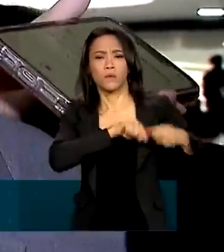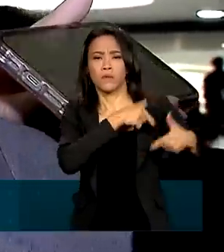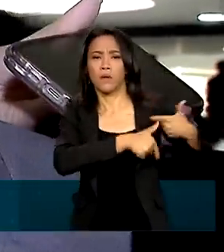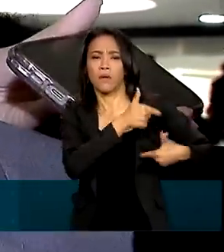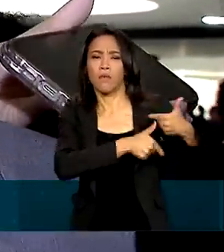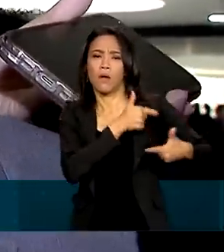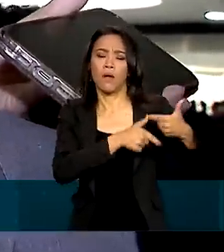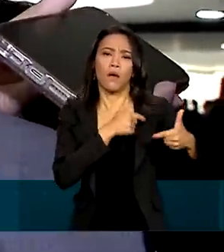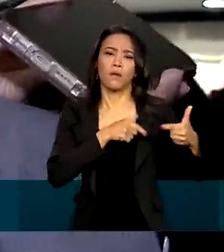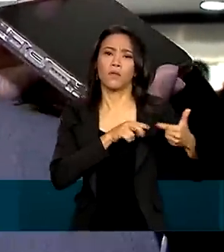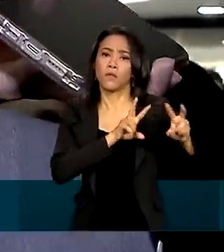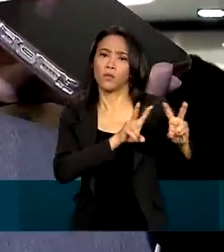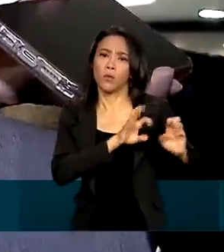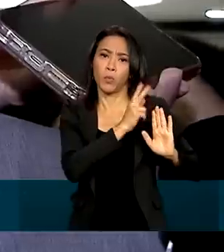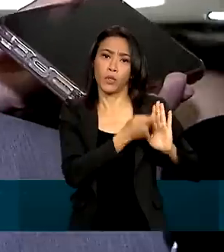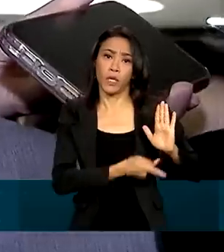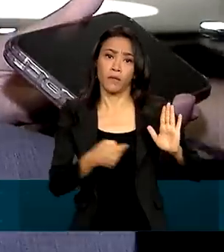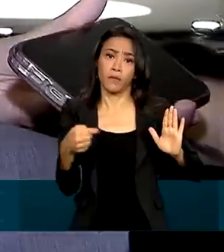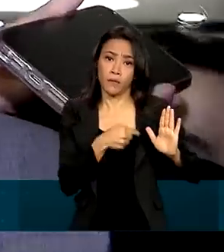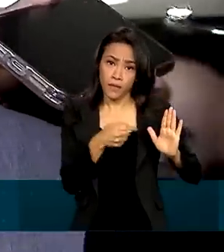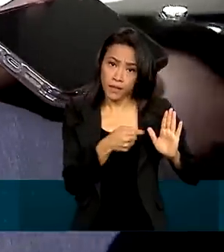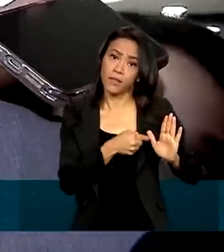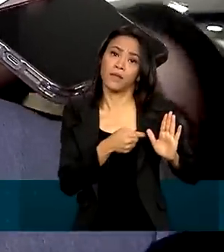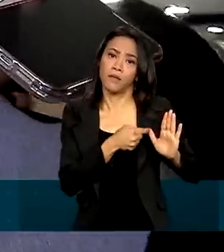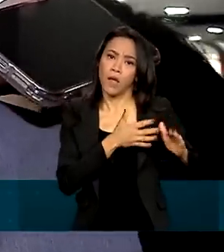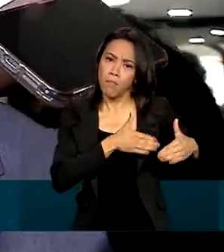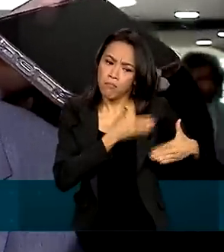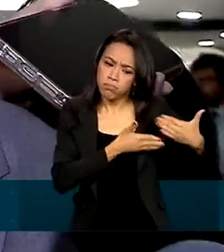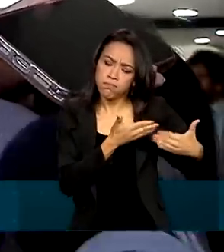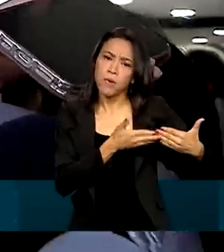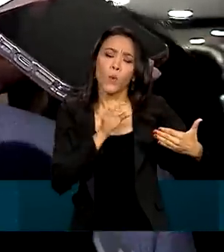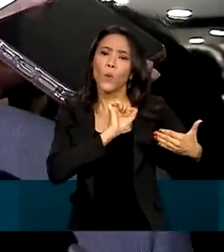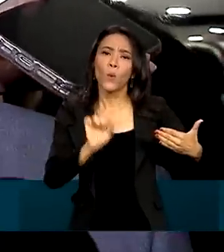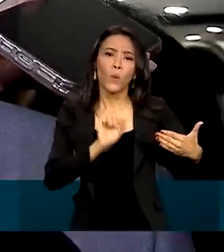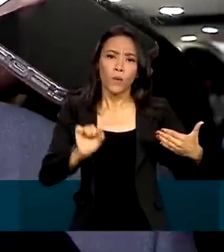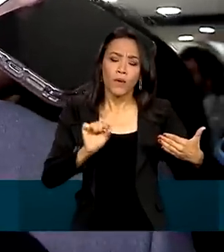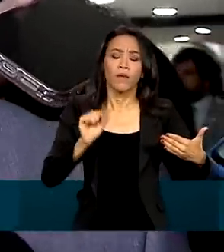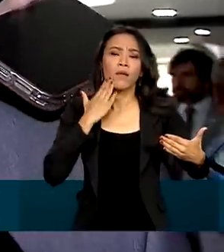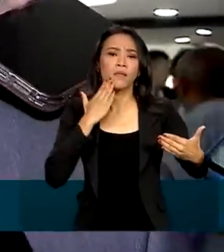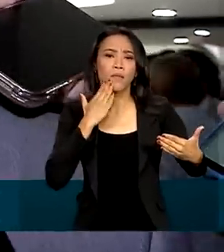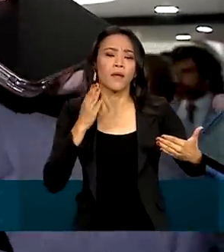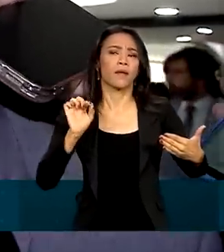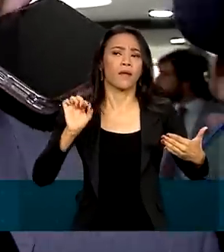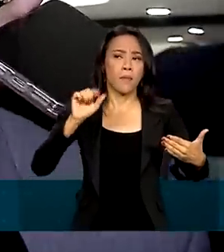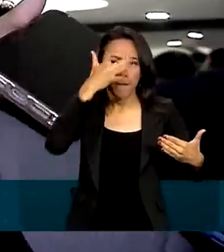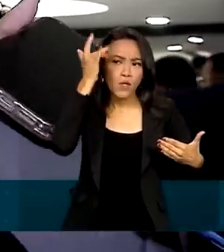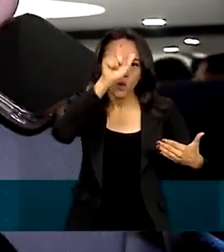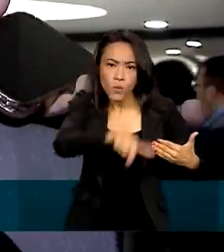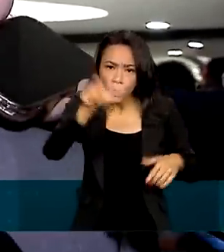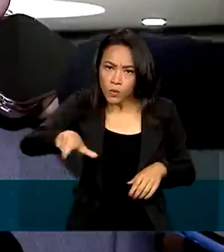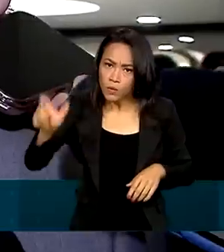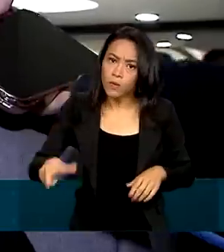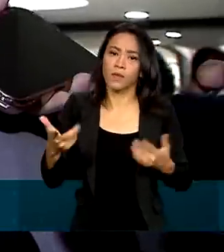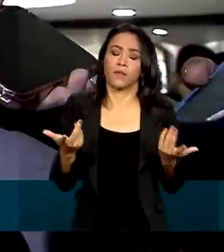o projeto que popularmente na campanha foi chamado de Desenrola Brasil programa de regularização para pessoas físicas